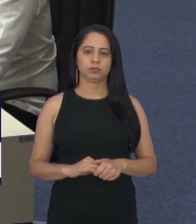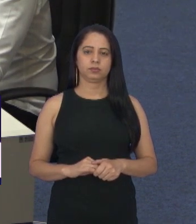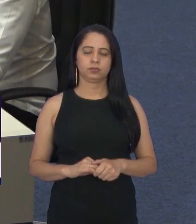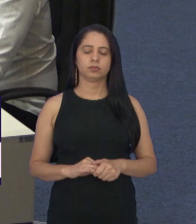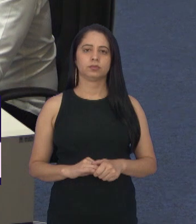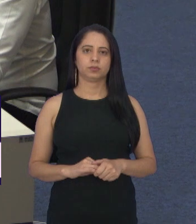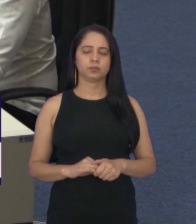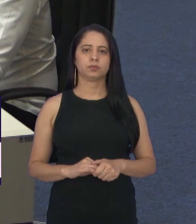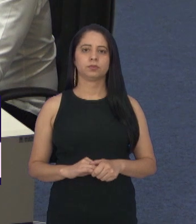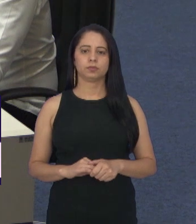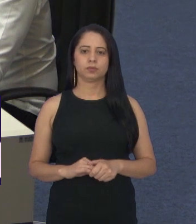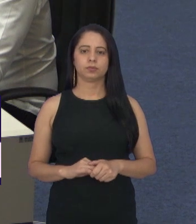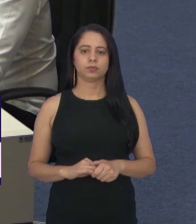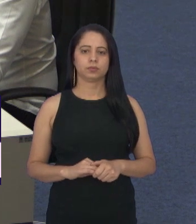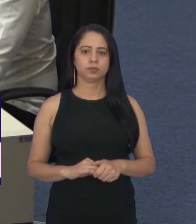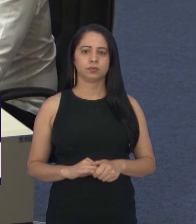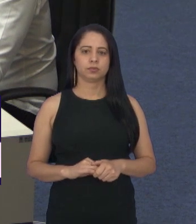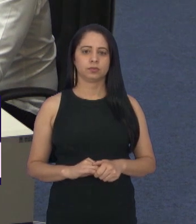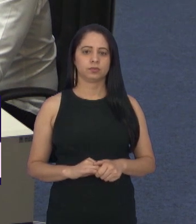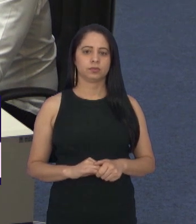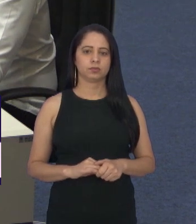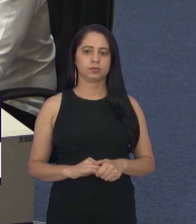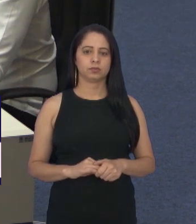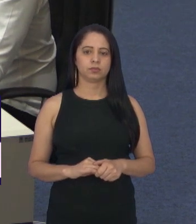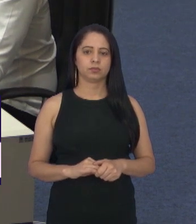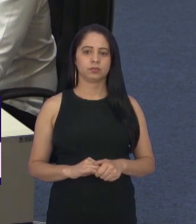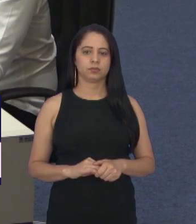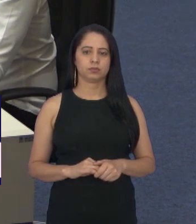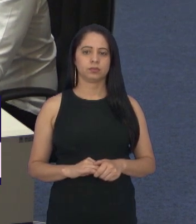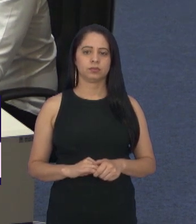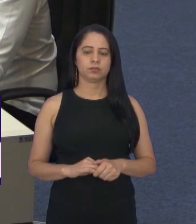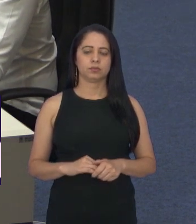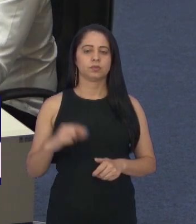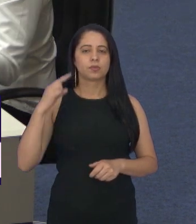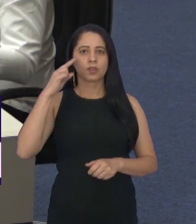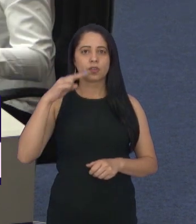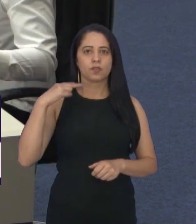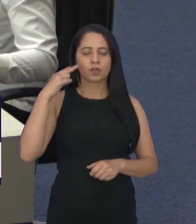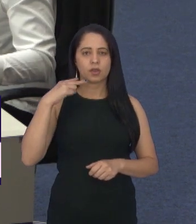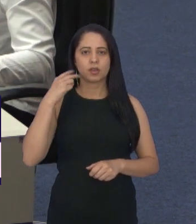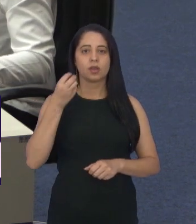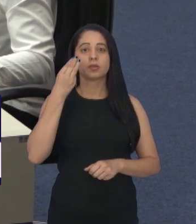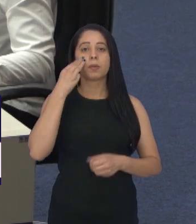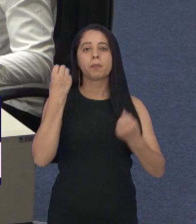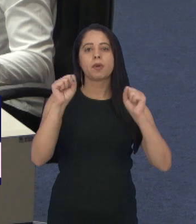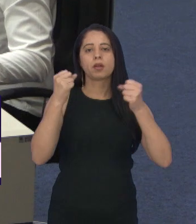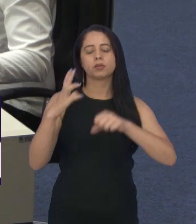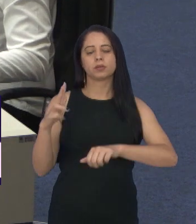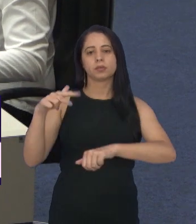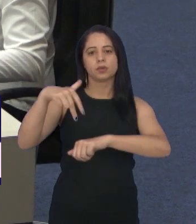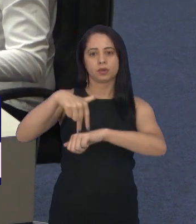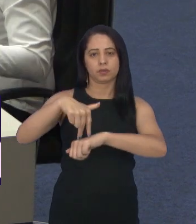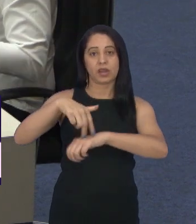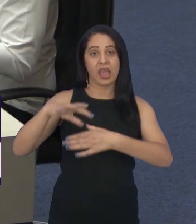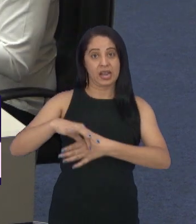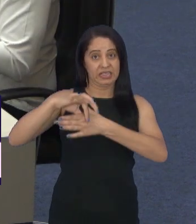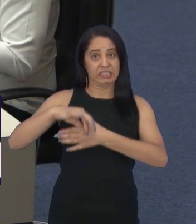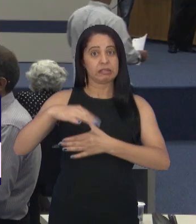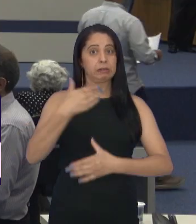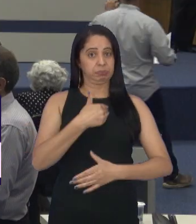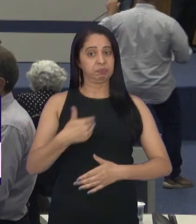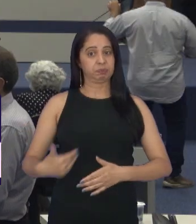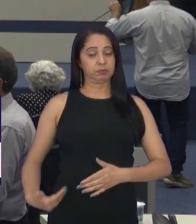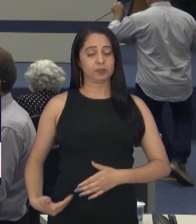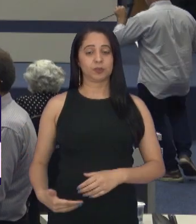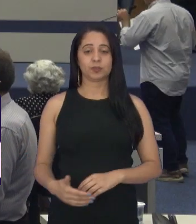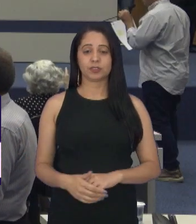Com a palavra, o vereador Marcão da Academia, o líder de governo.